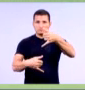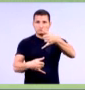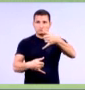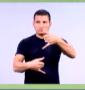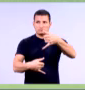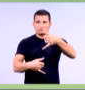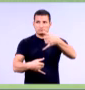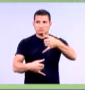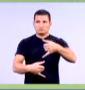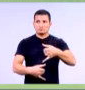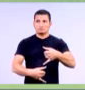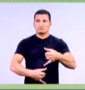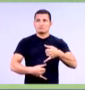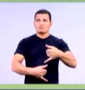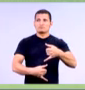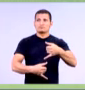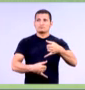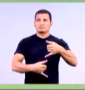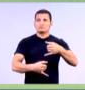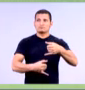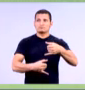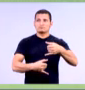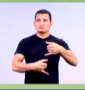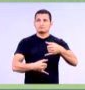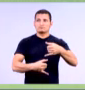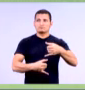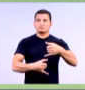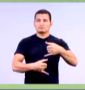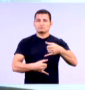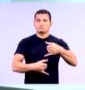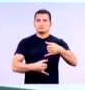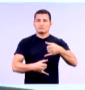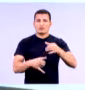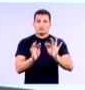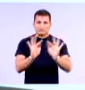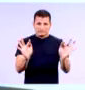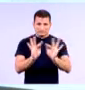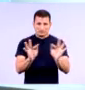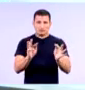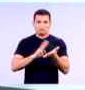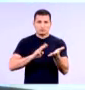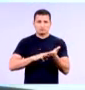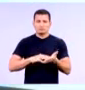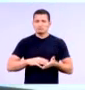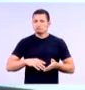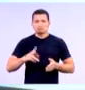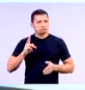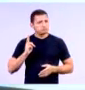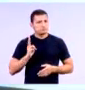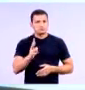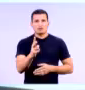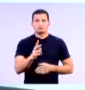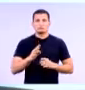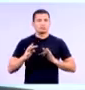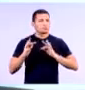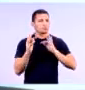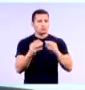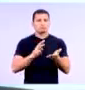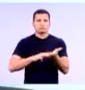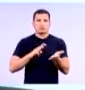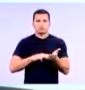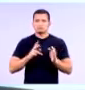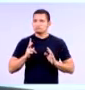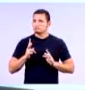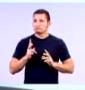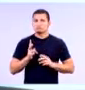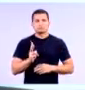Gente, esse aqui é a sintaxe do método. Todo método vai seguir esse modelo. Está faltando um detalhezinho que a gente